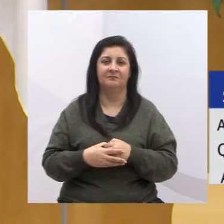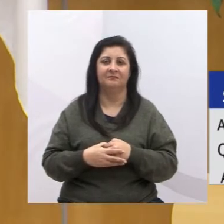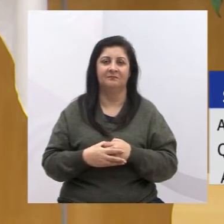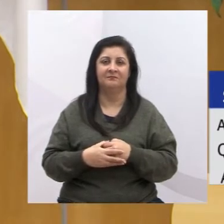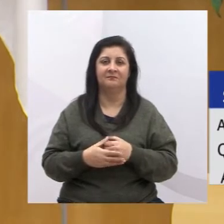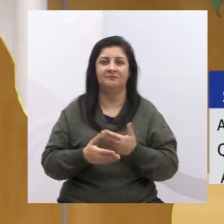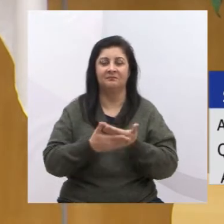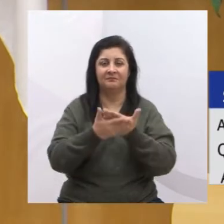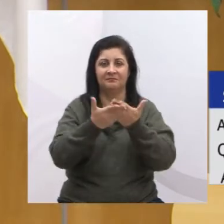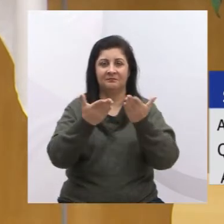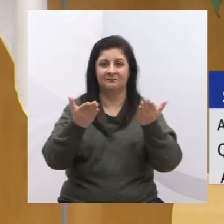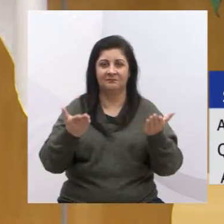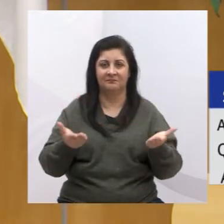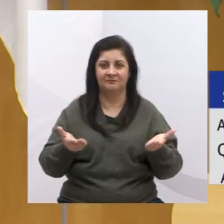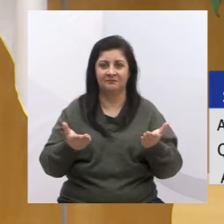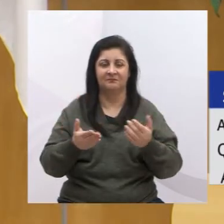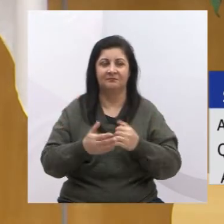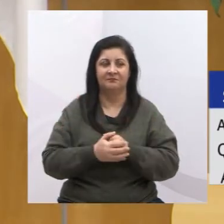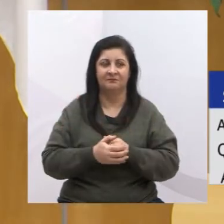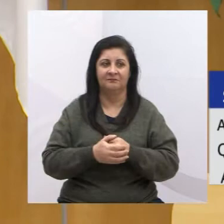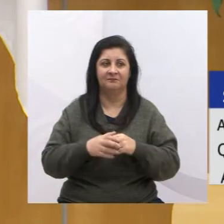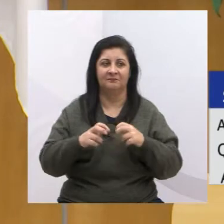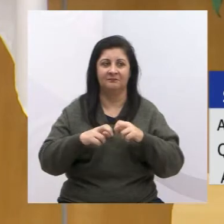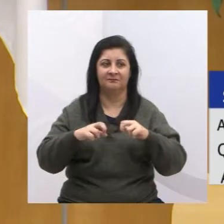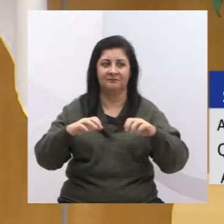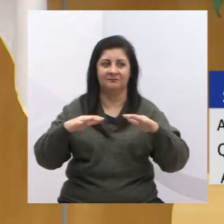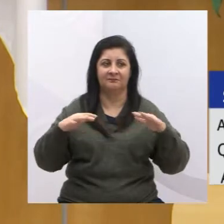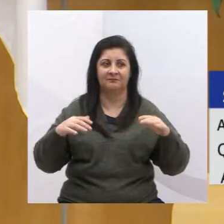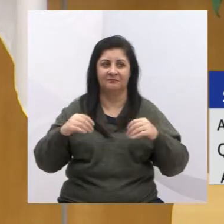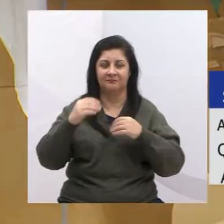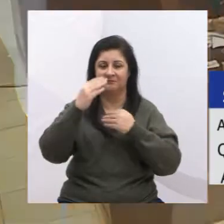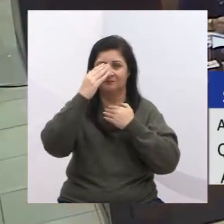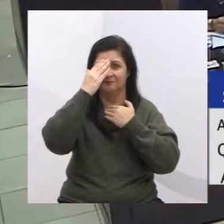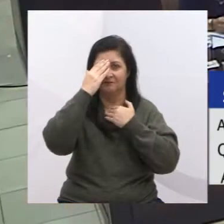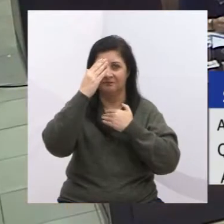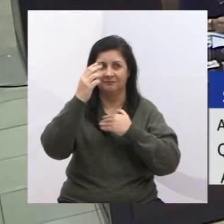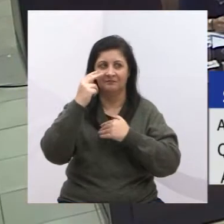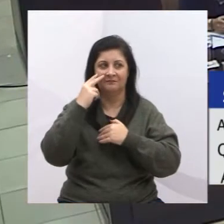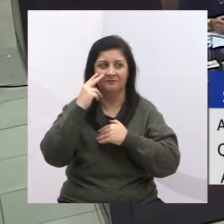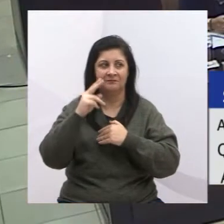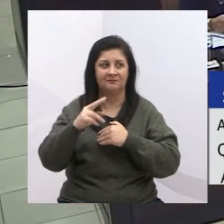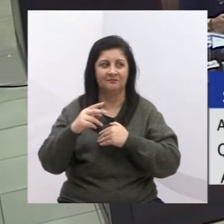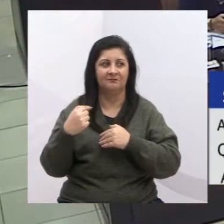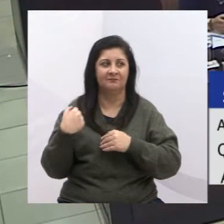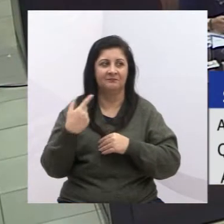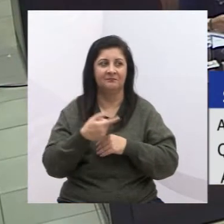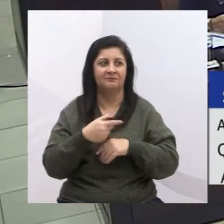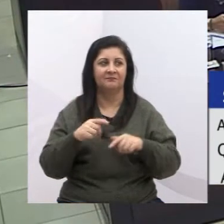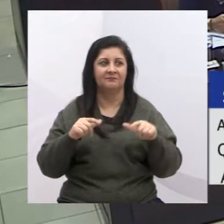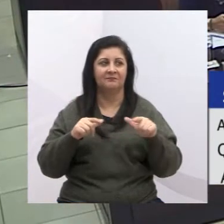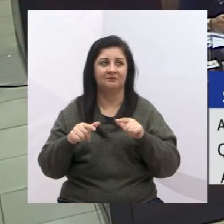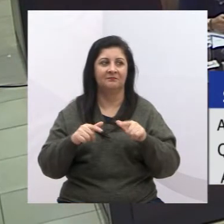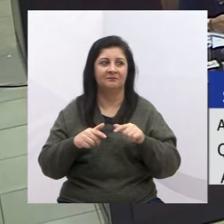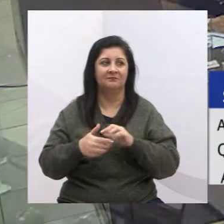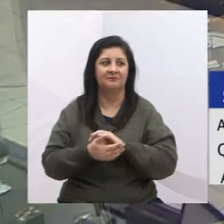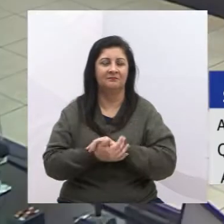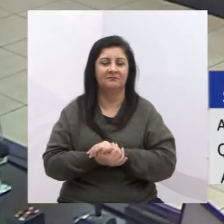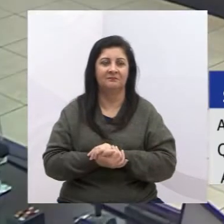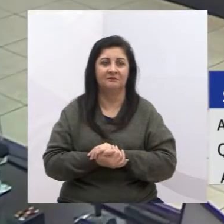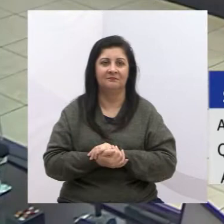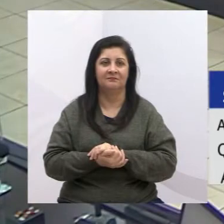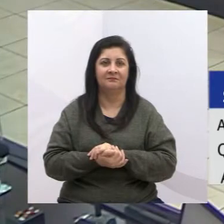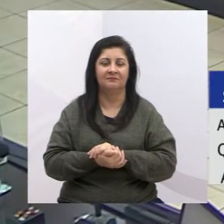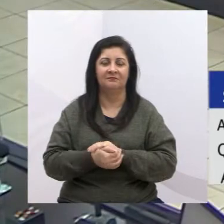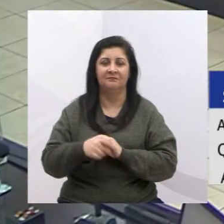E a vocês que estão aqui nas galerias, muito obrigado por estarem acompanhando o nosso trabalho. Em nome do vereador Dario,